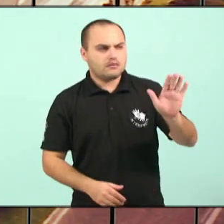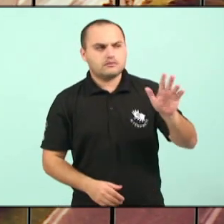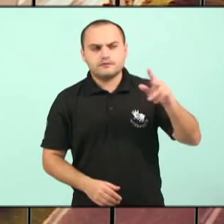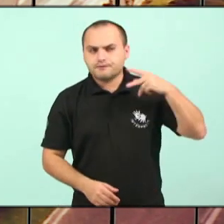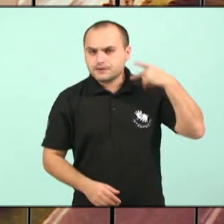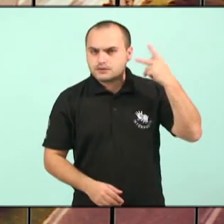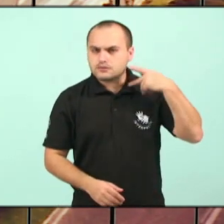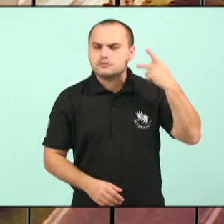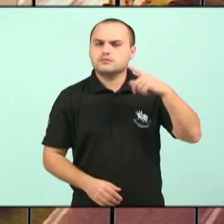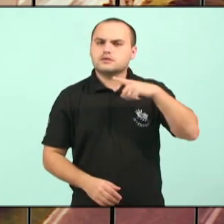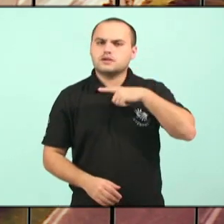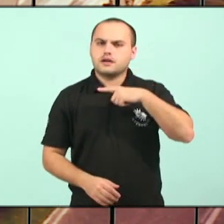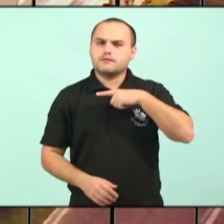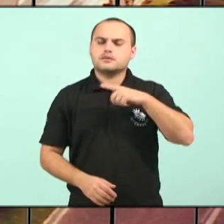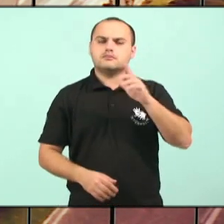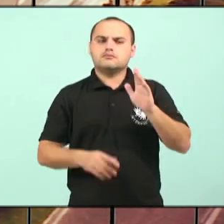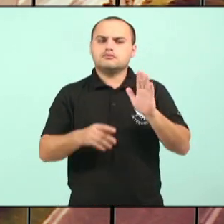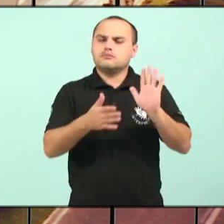proposta trazida